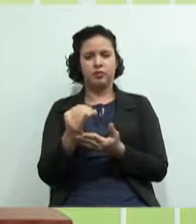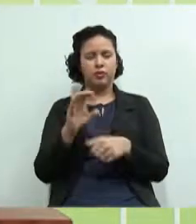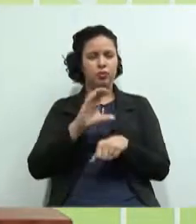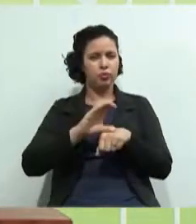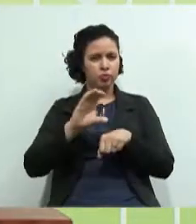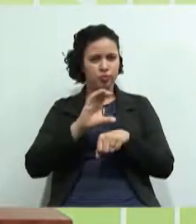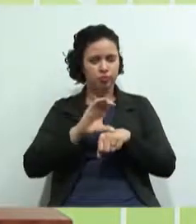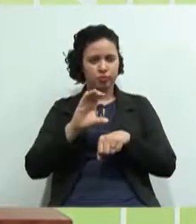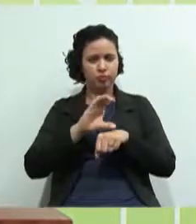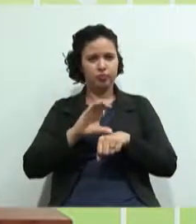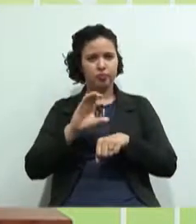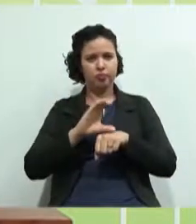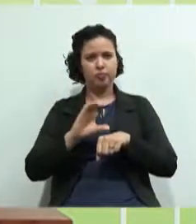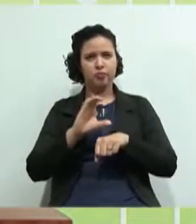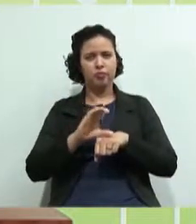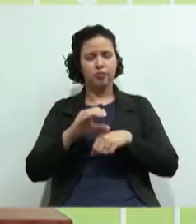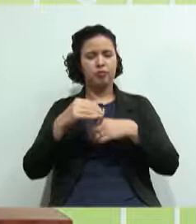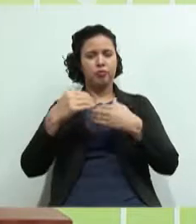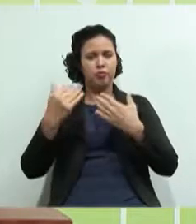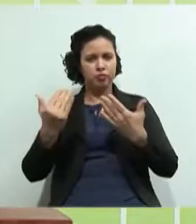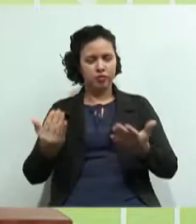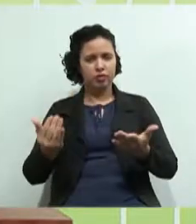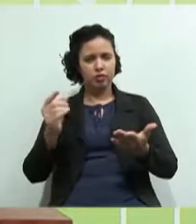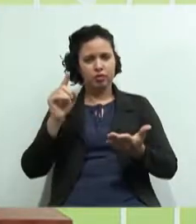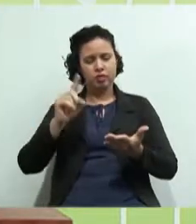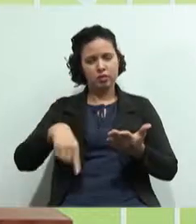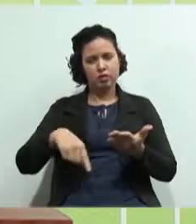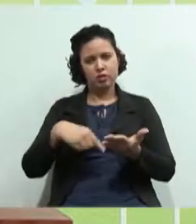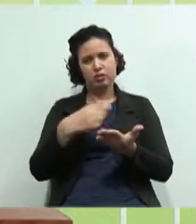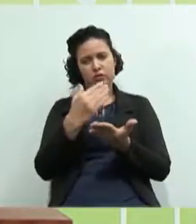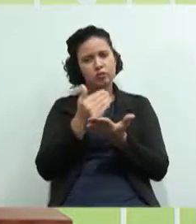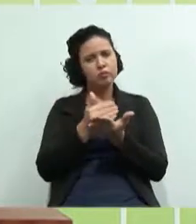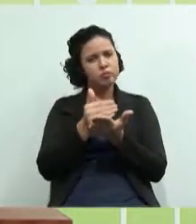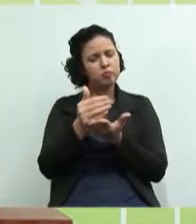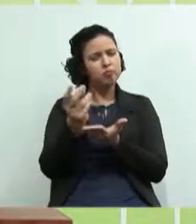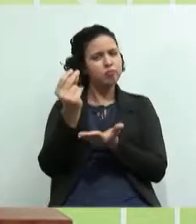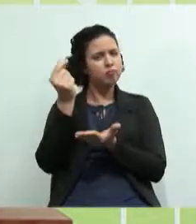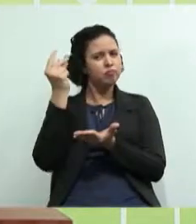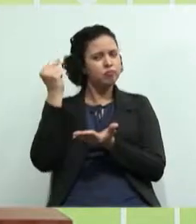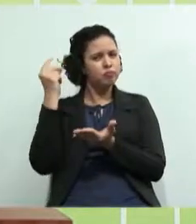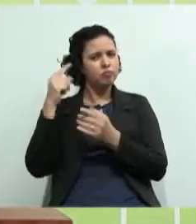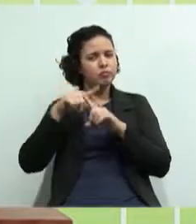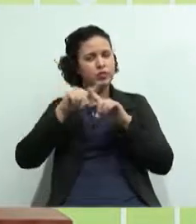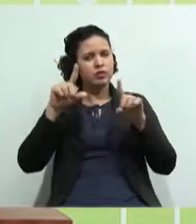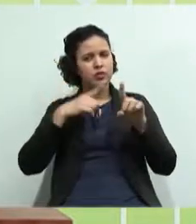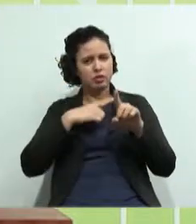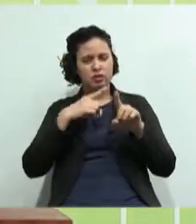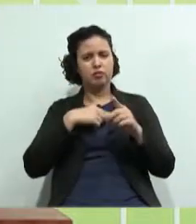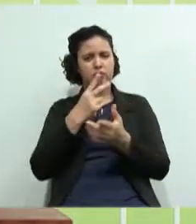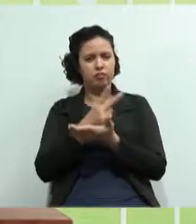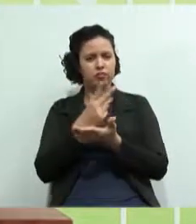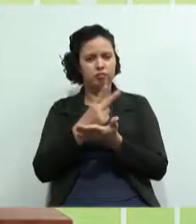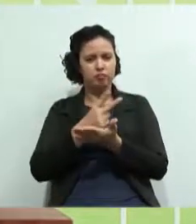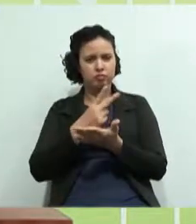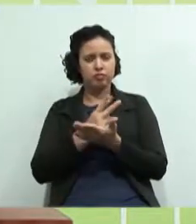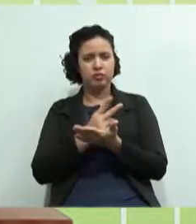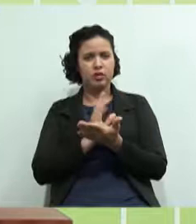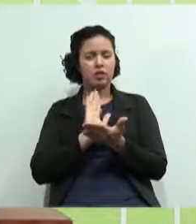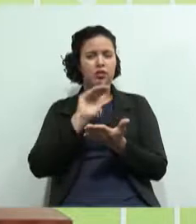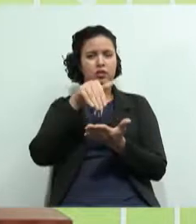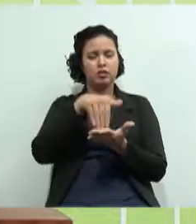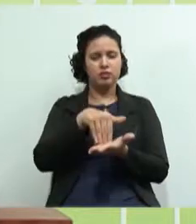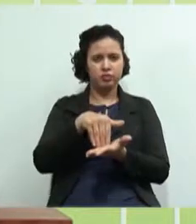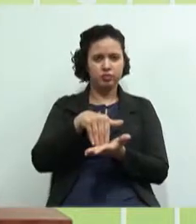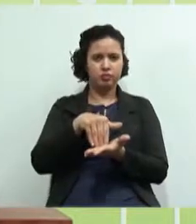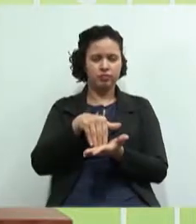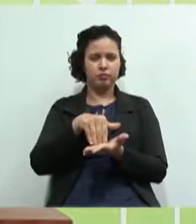Instituto Federal de Rondônia, e esse curso, é claro, começou lá atrás, mas ele ainda tem essa continuidade. Daqui até o final do ano ou